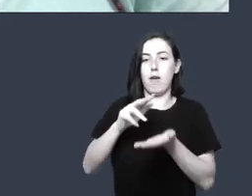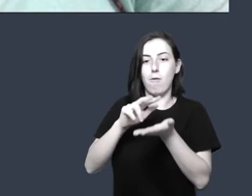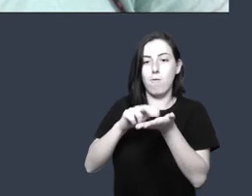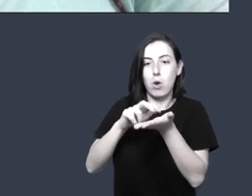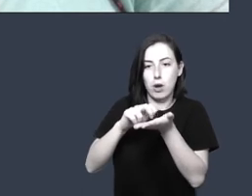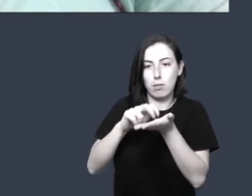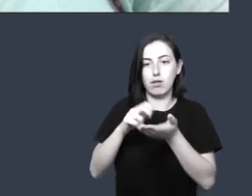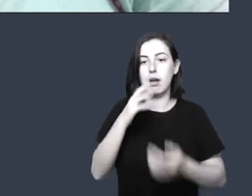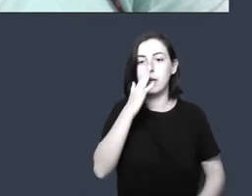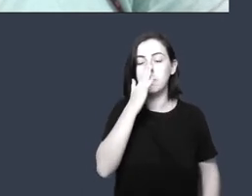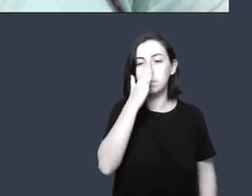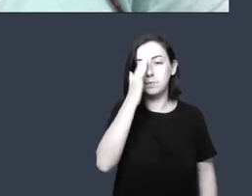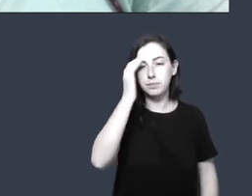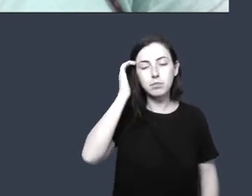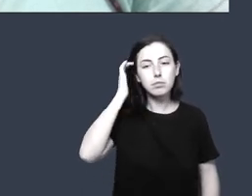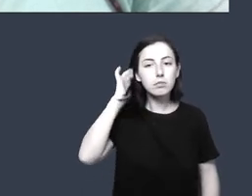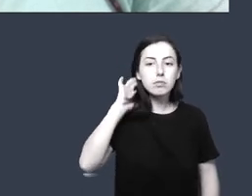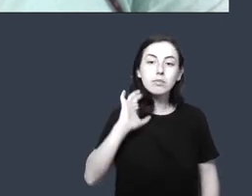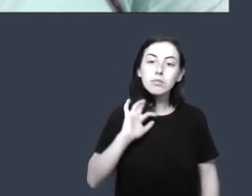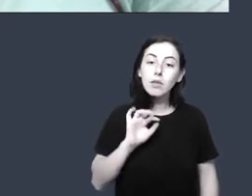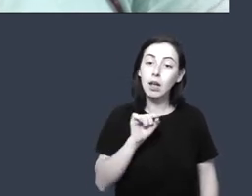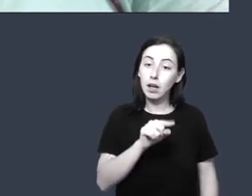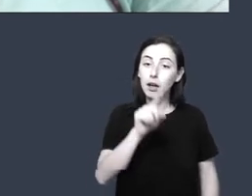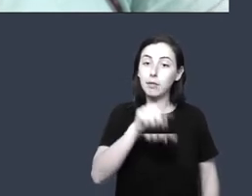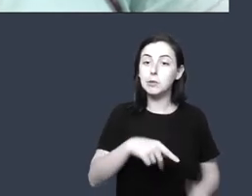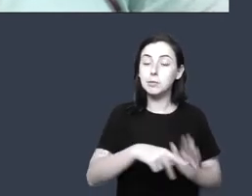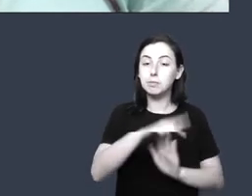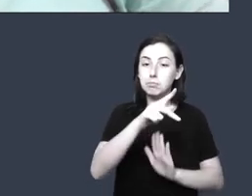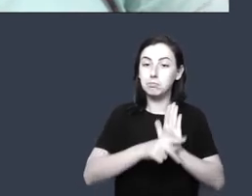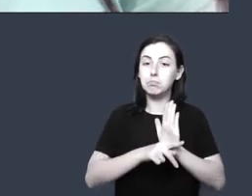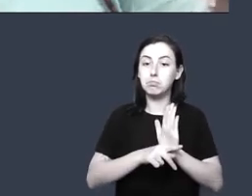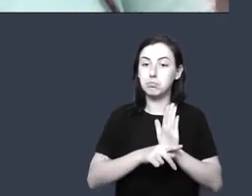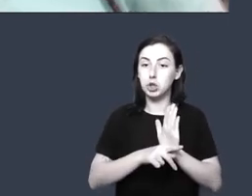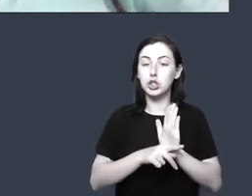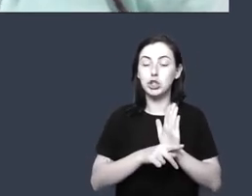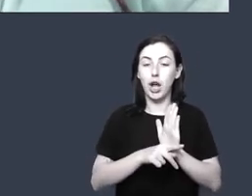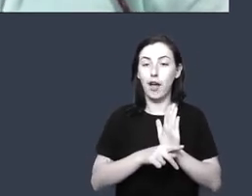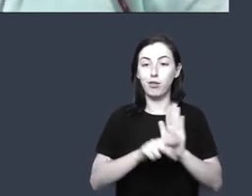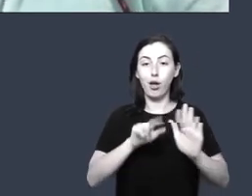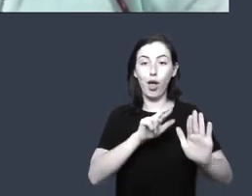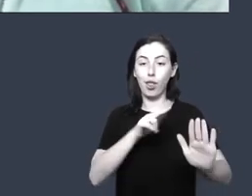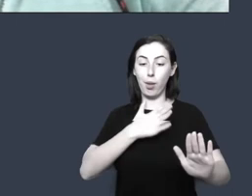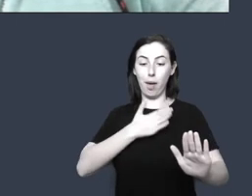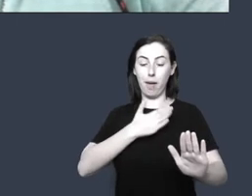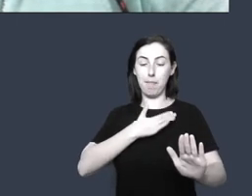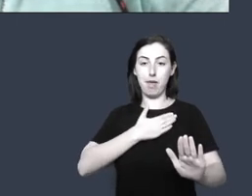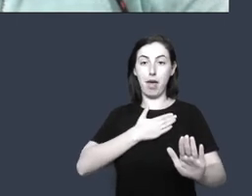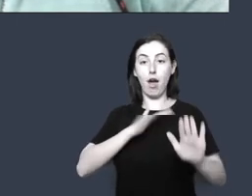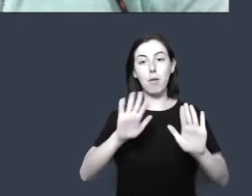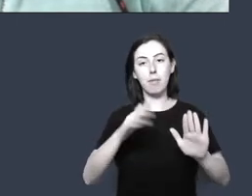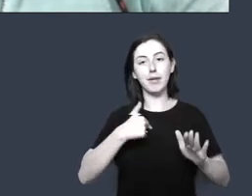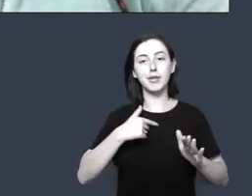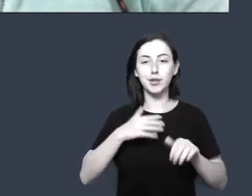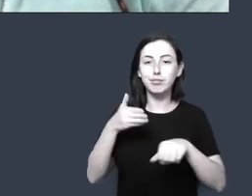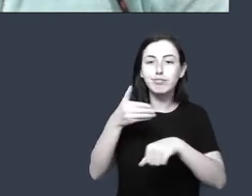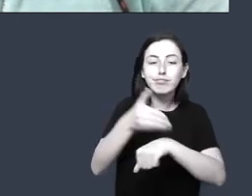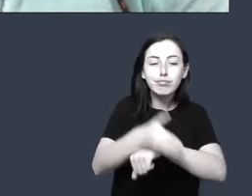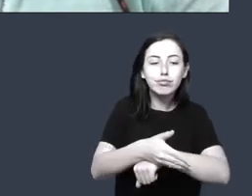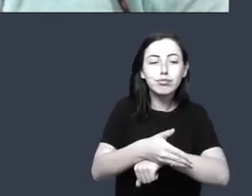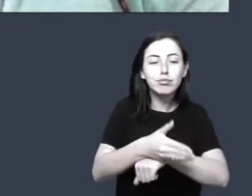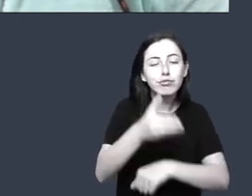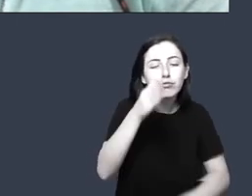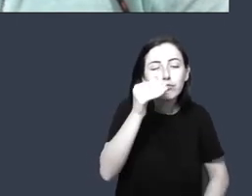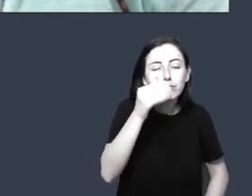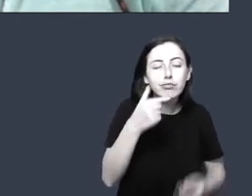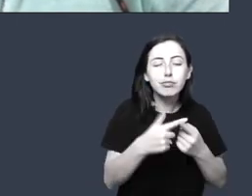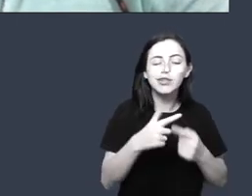Então, esse é um projeto que, assim, não, digamos assim, não faz parte do meu trabalho, mas que eu estou envolvida por eu ter paixão